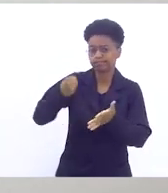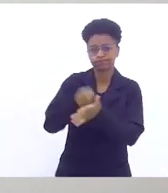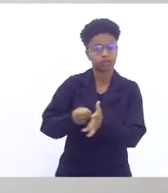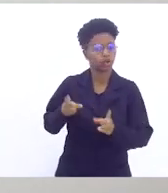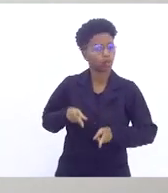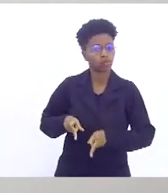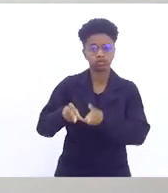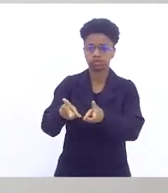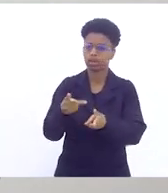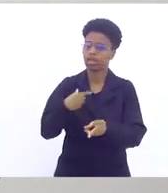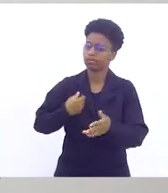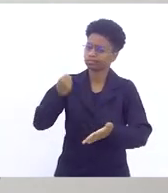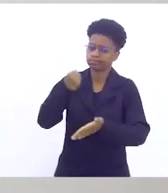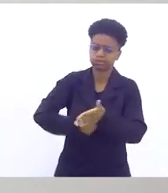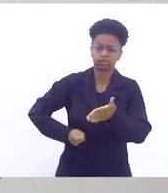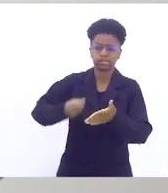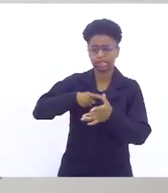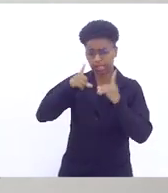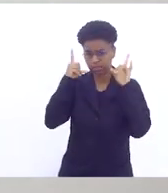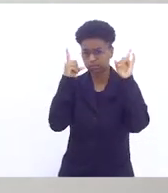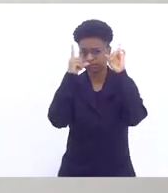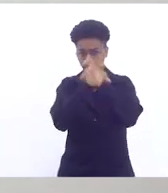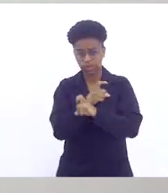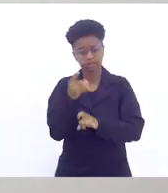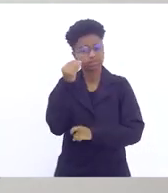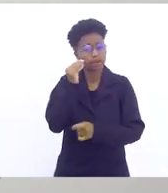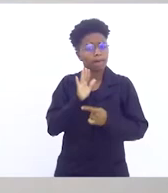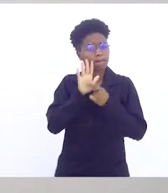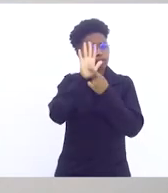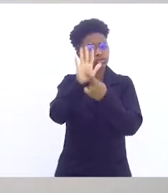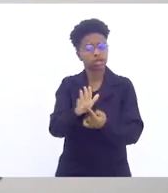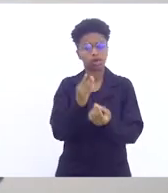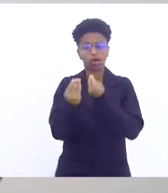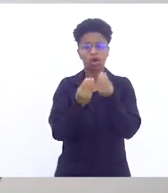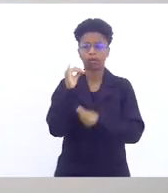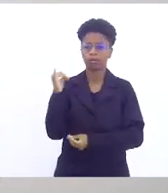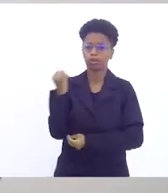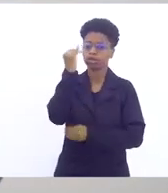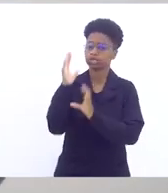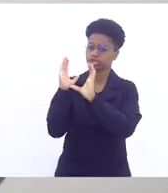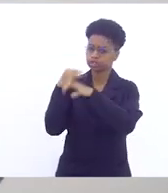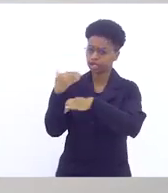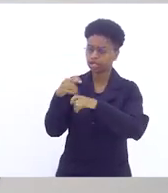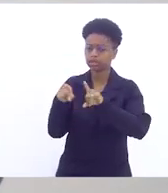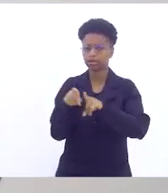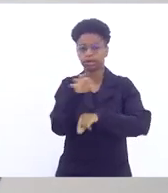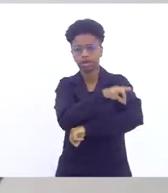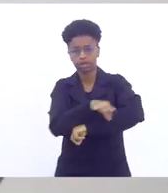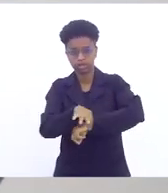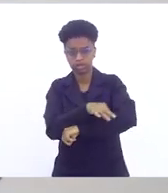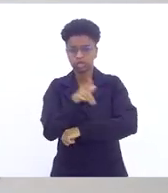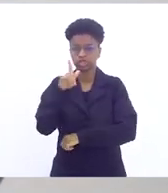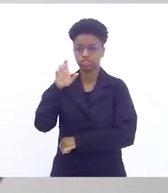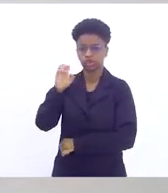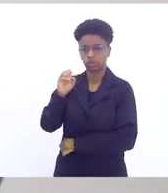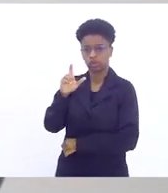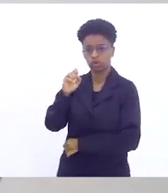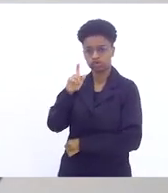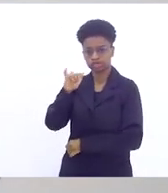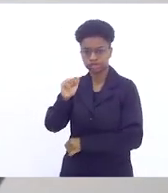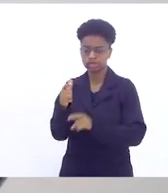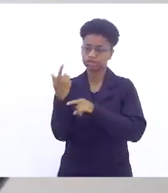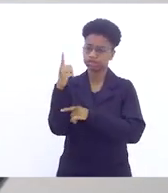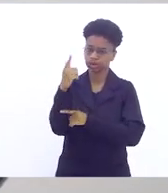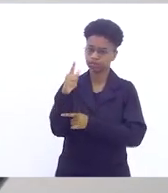unhas e dente enfrentei Muitas dificuldades para mostrar a importância da engenharia da arquitetura da geologia da